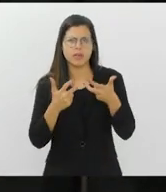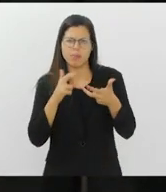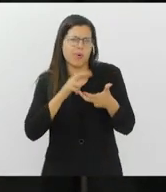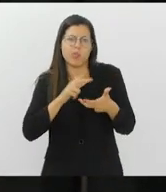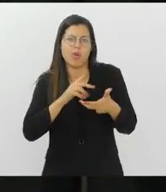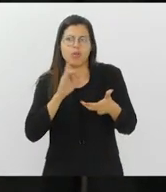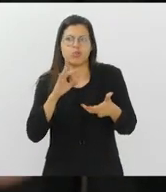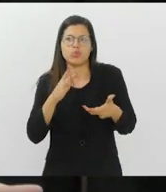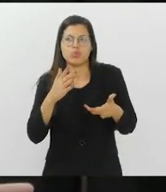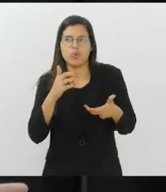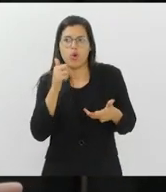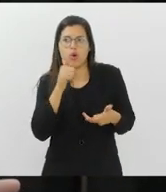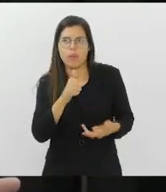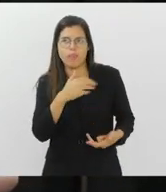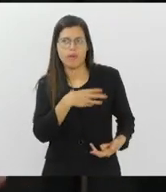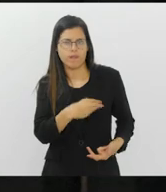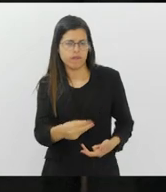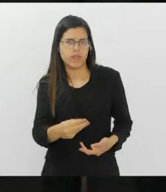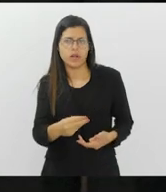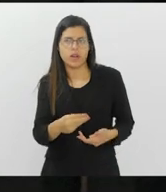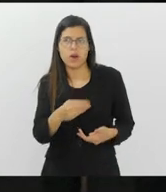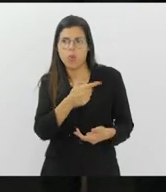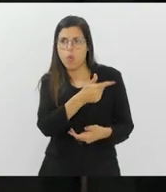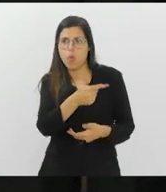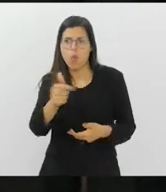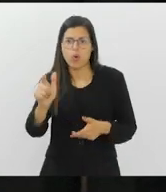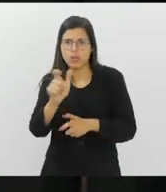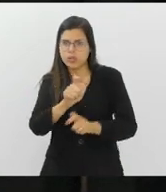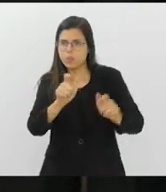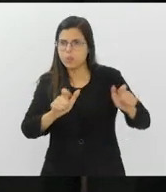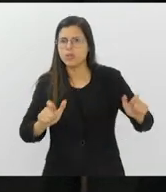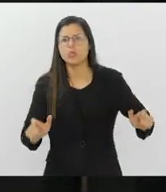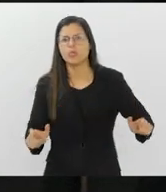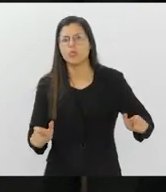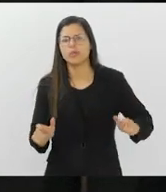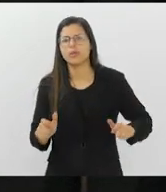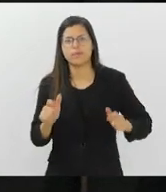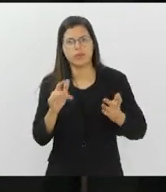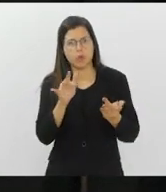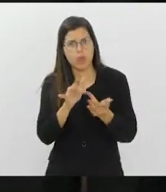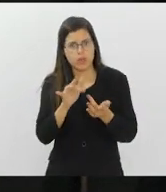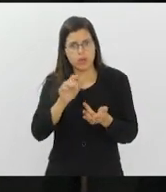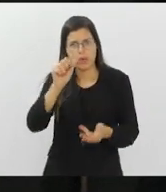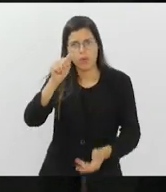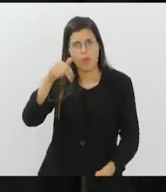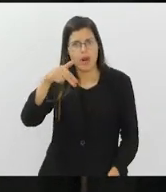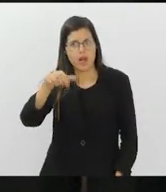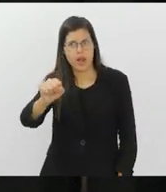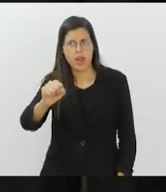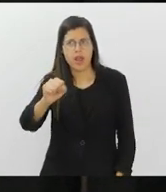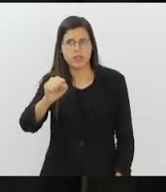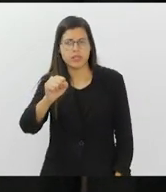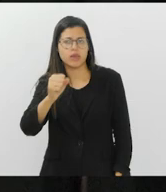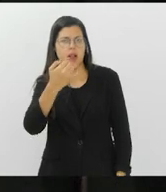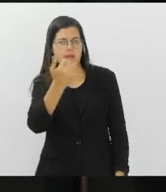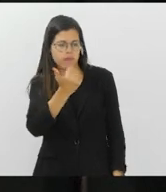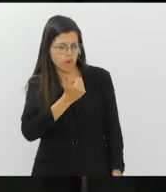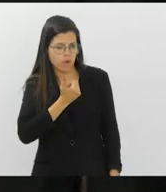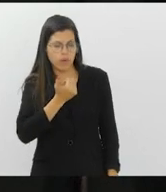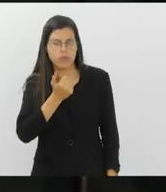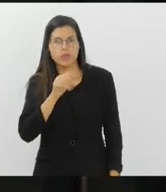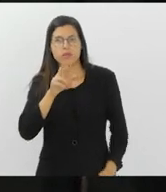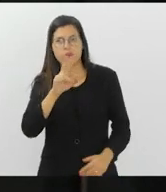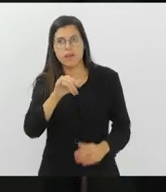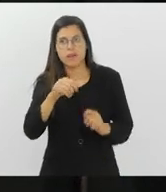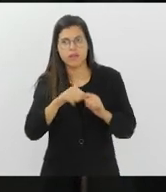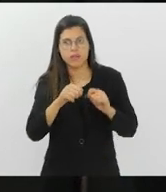filha, eram muitas outras pessoas. E eu entrei em contato com a ANS, aí a ANS falou assim, você vai fazer a